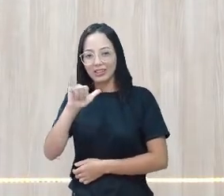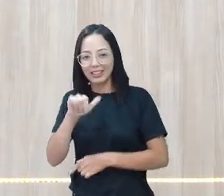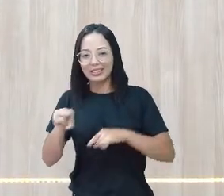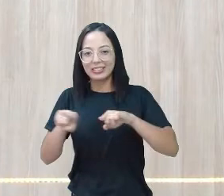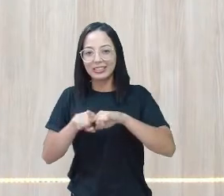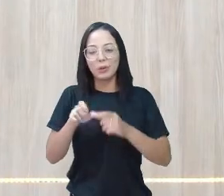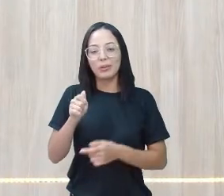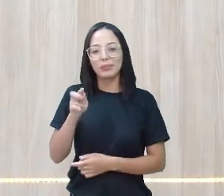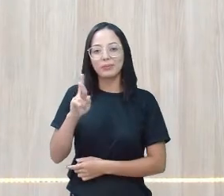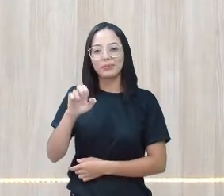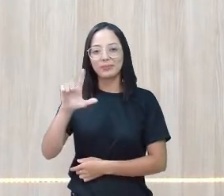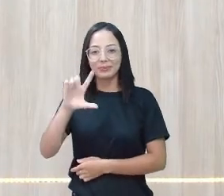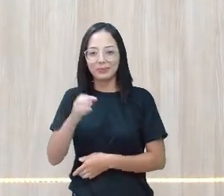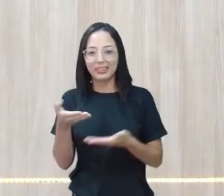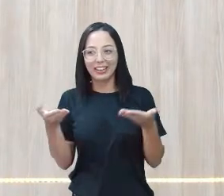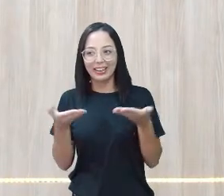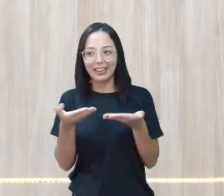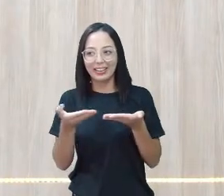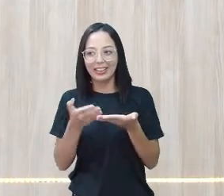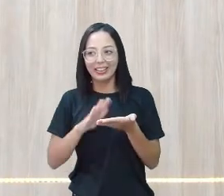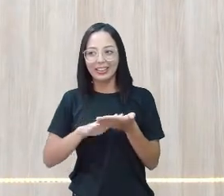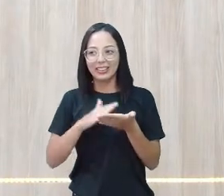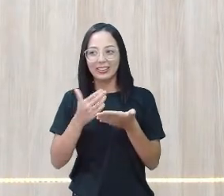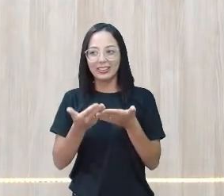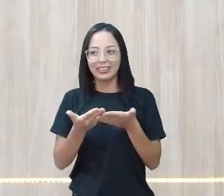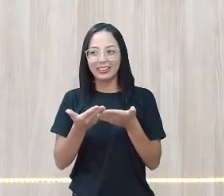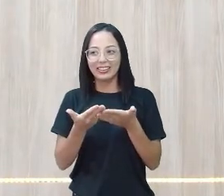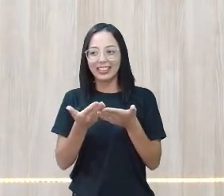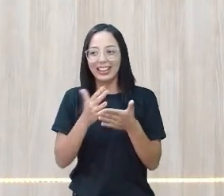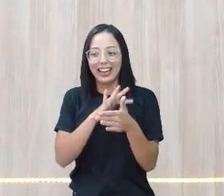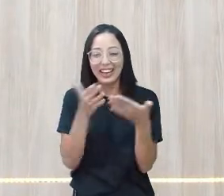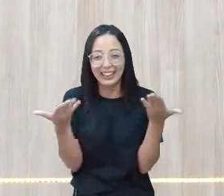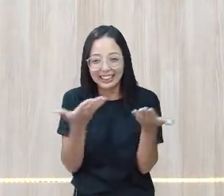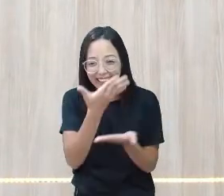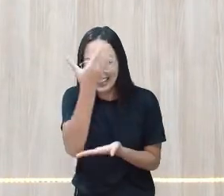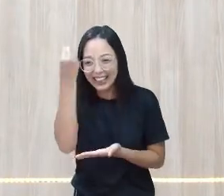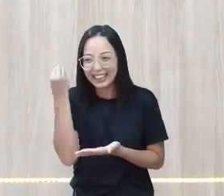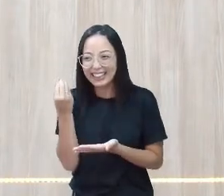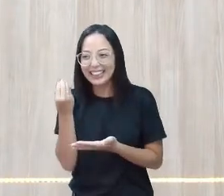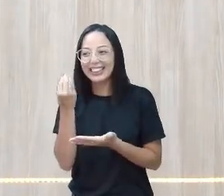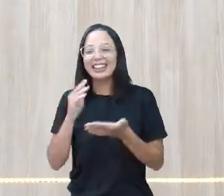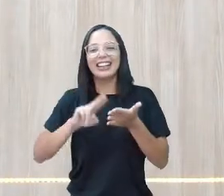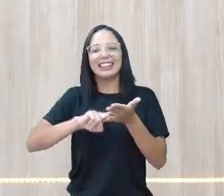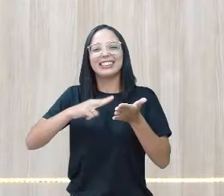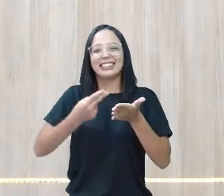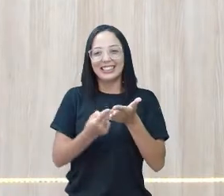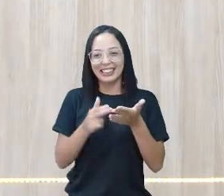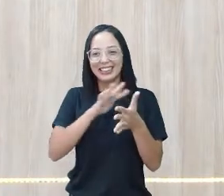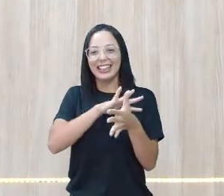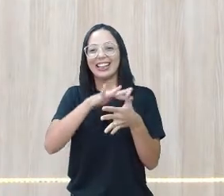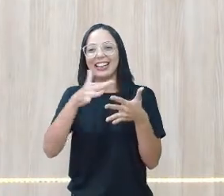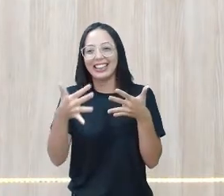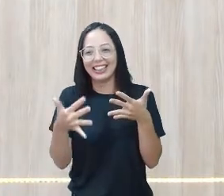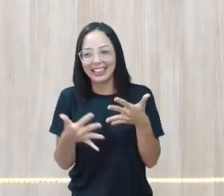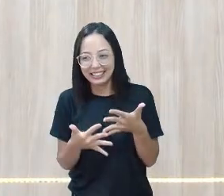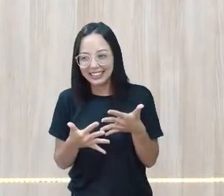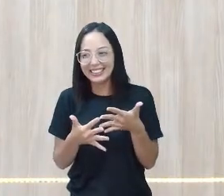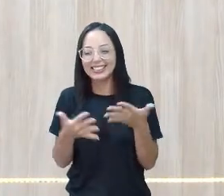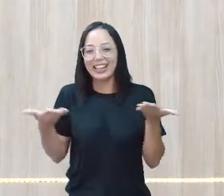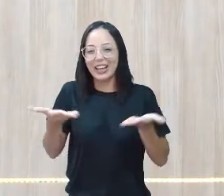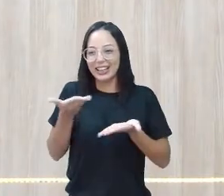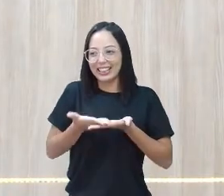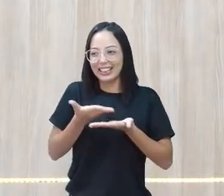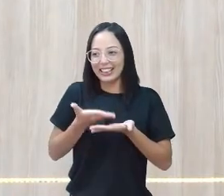aqui fazendo a... Ai, deu branco agora, a tradução para Libras da nossa